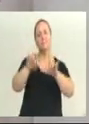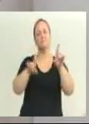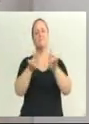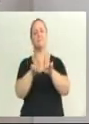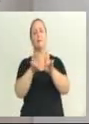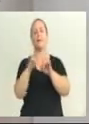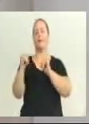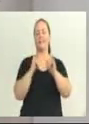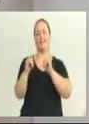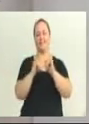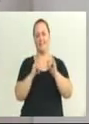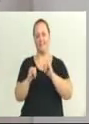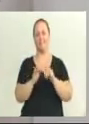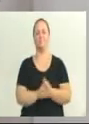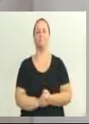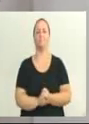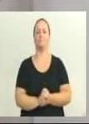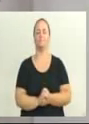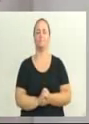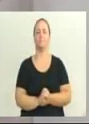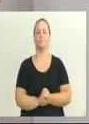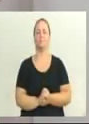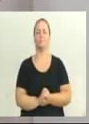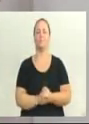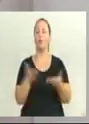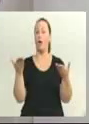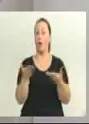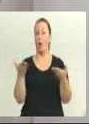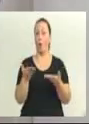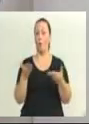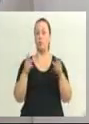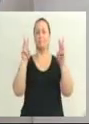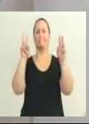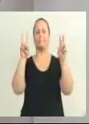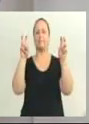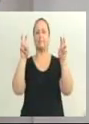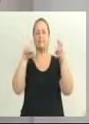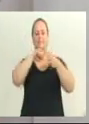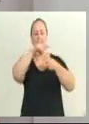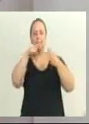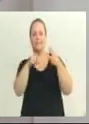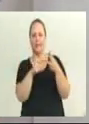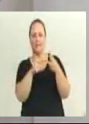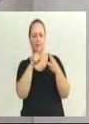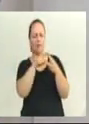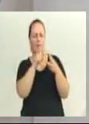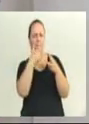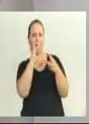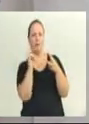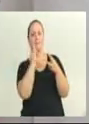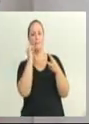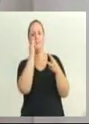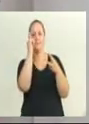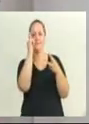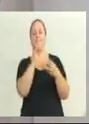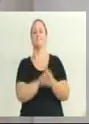da internet. Quero hoje tratar aqui sobre três assuntos, mas o primeiro é o mais importante de todos. E